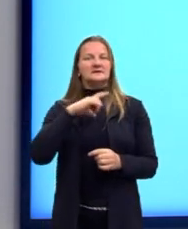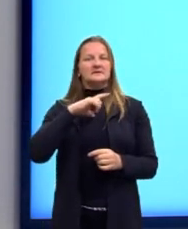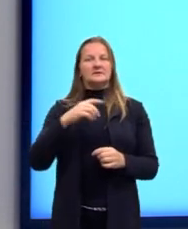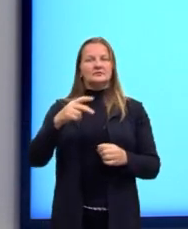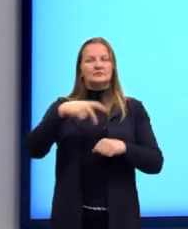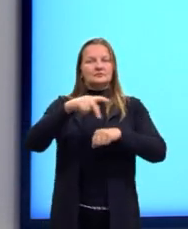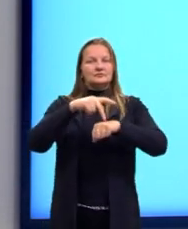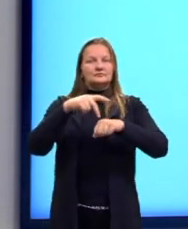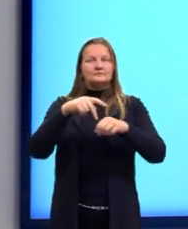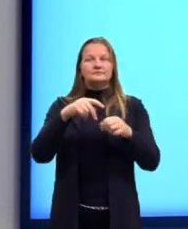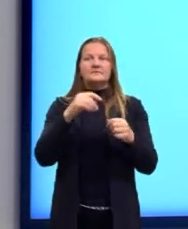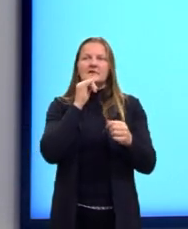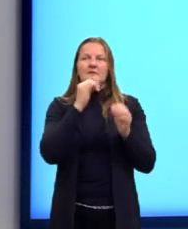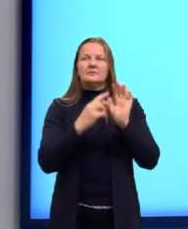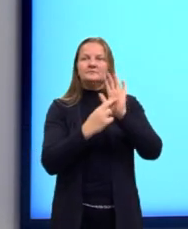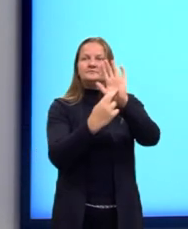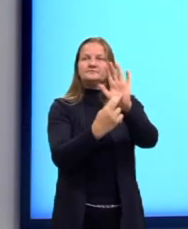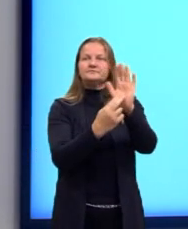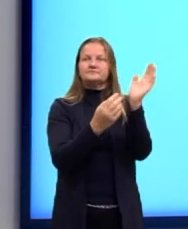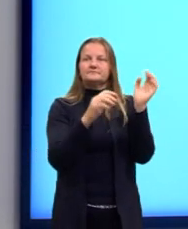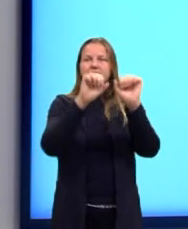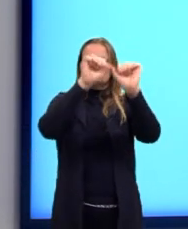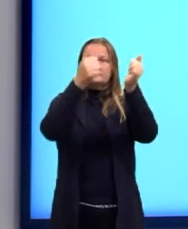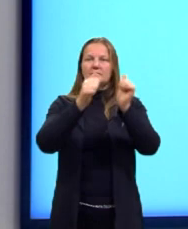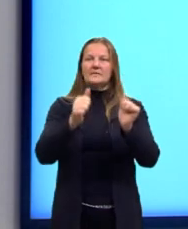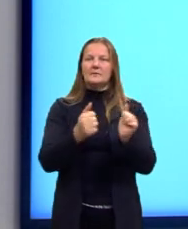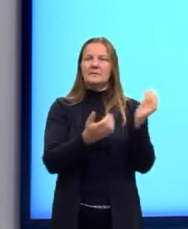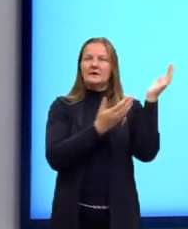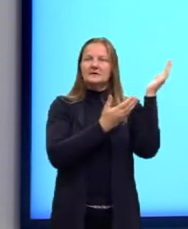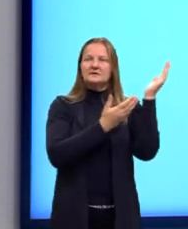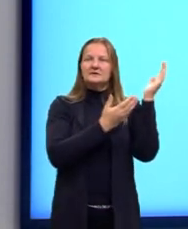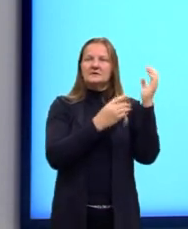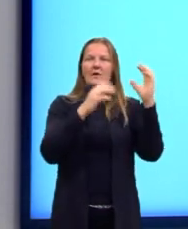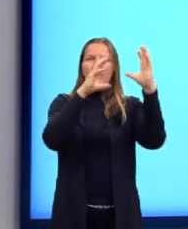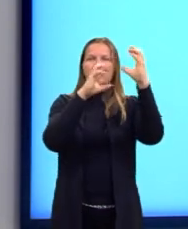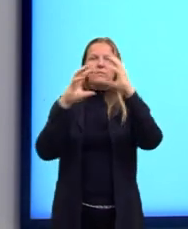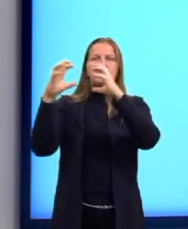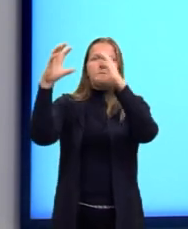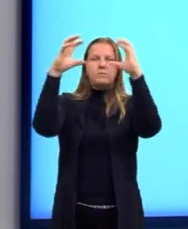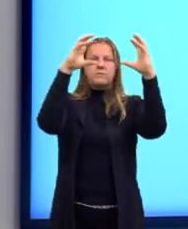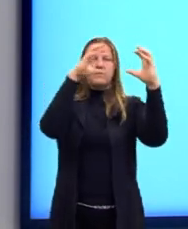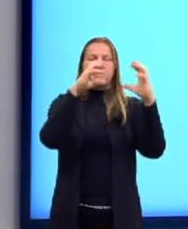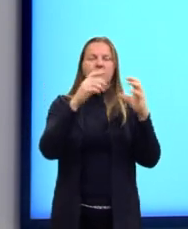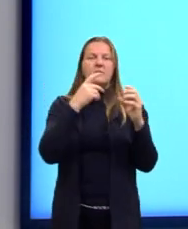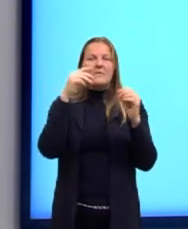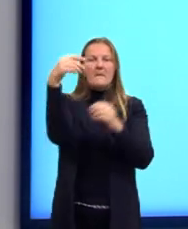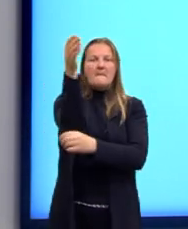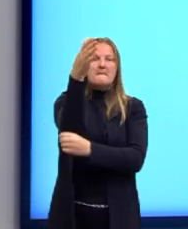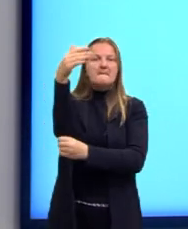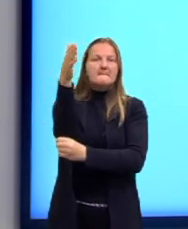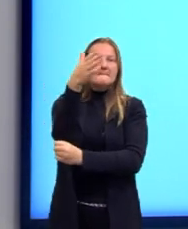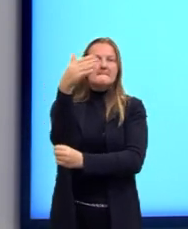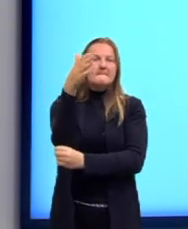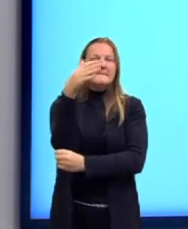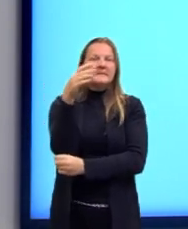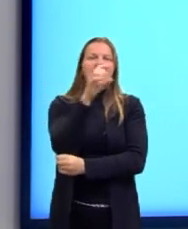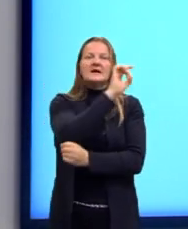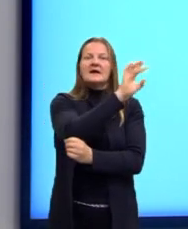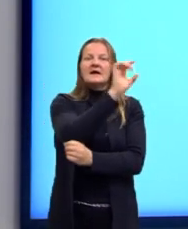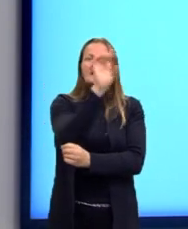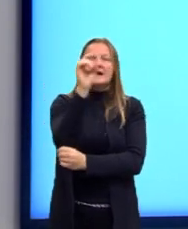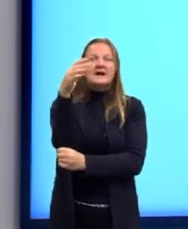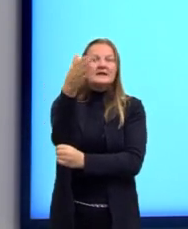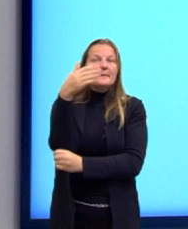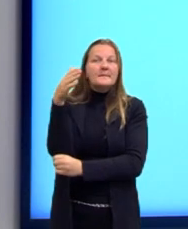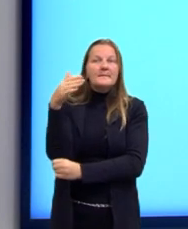aqui como representa nessa primeira imagem aqui um balão de fala com diversas Bandeiras e cada uma